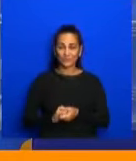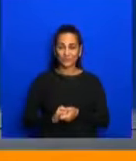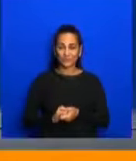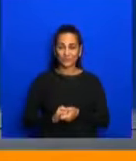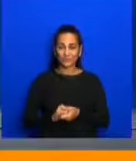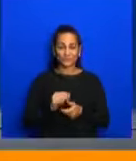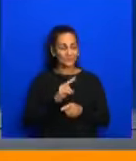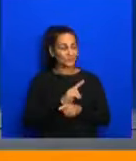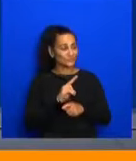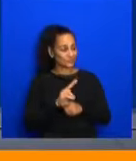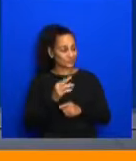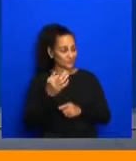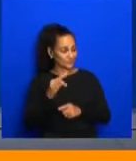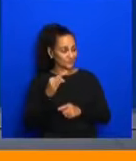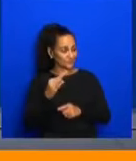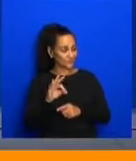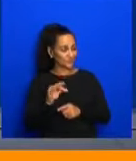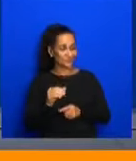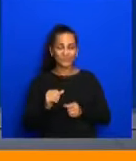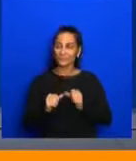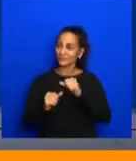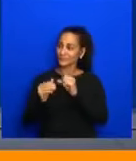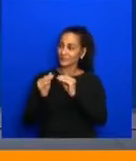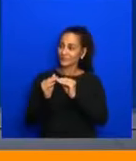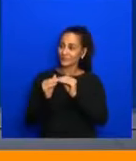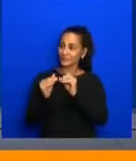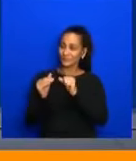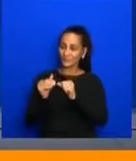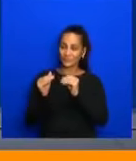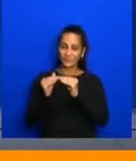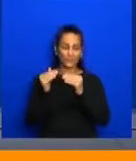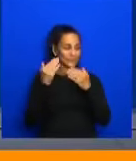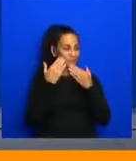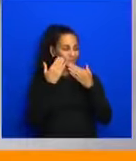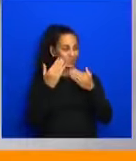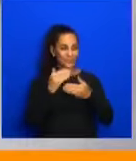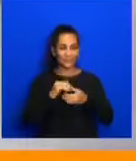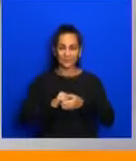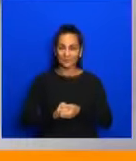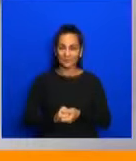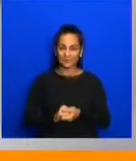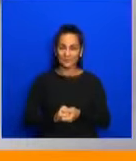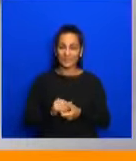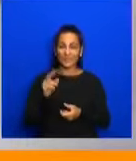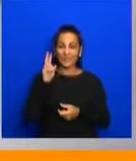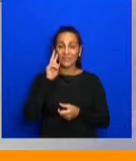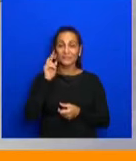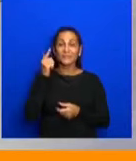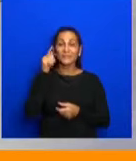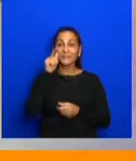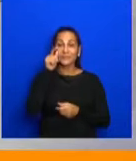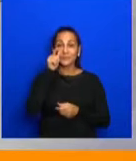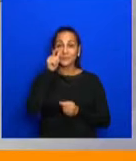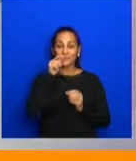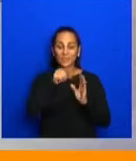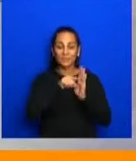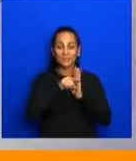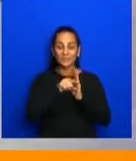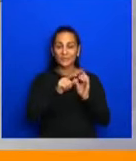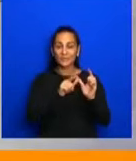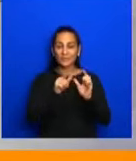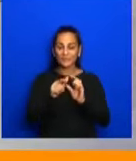48. Auditoras, confirmam? Sim, confirmo. Sim, confirmo. Obrigado. Lembre-se, após a apuração,